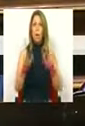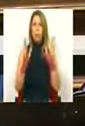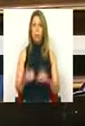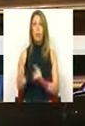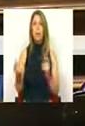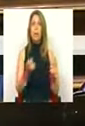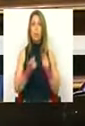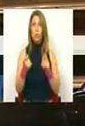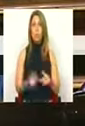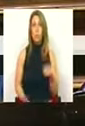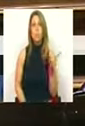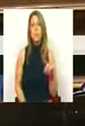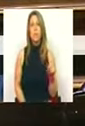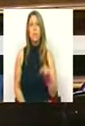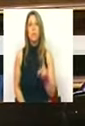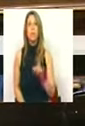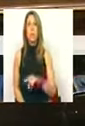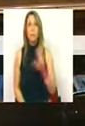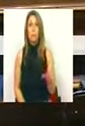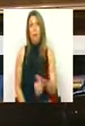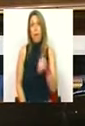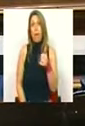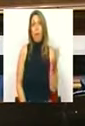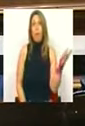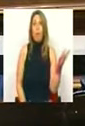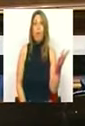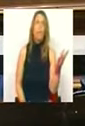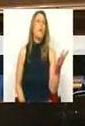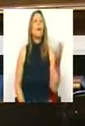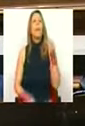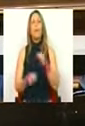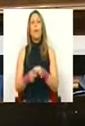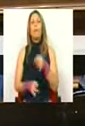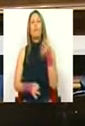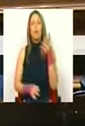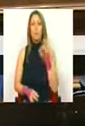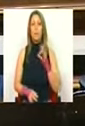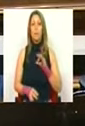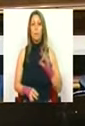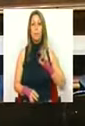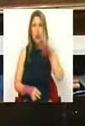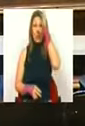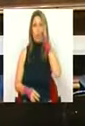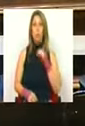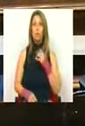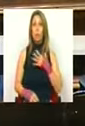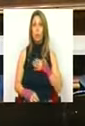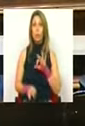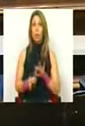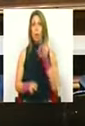e, portanto, se calhar é bom... São 4 minutos. Finalmente, Sr. Ministro, gostava de lhe deixar uma última